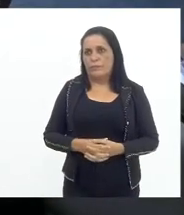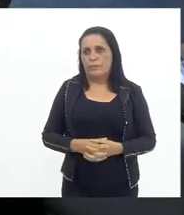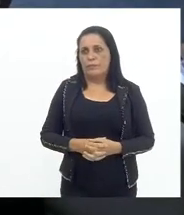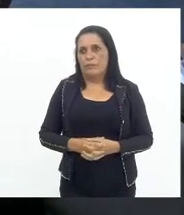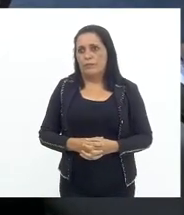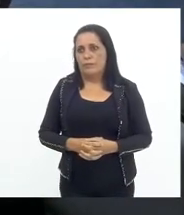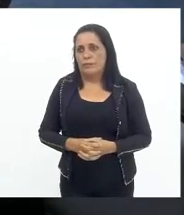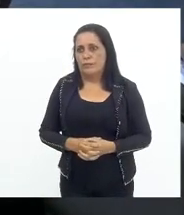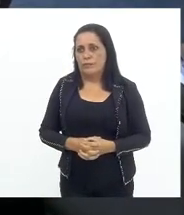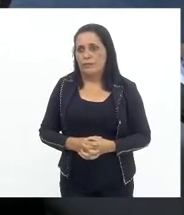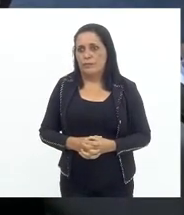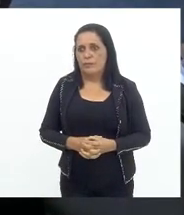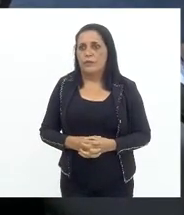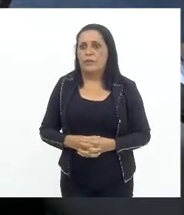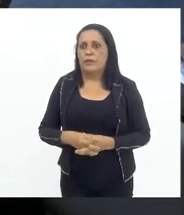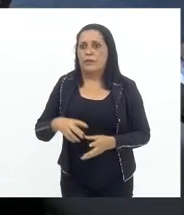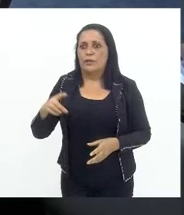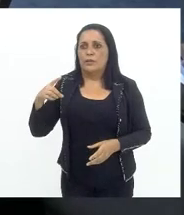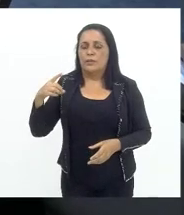Deputado Valdec.